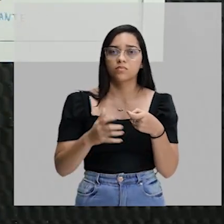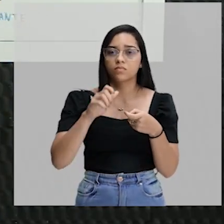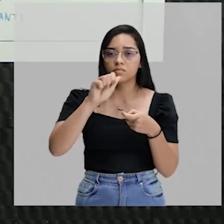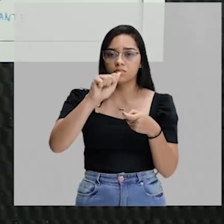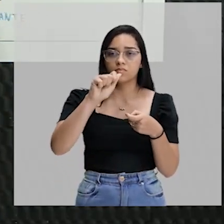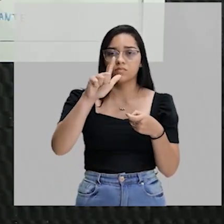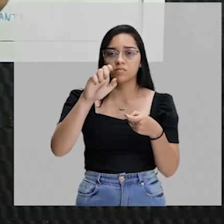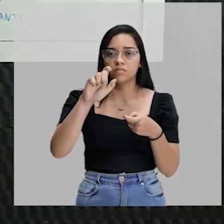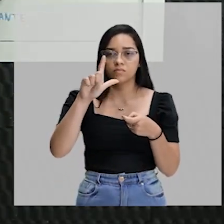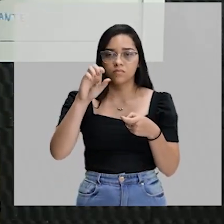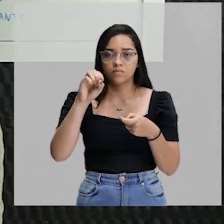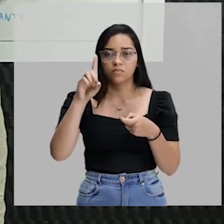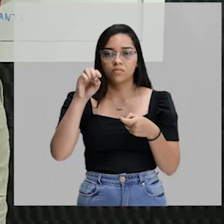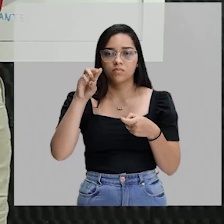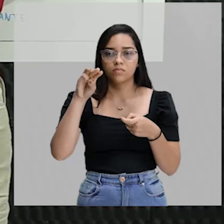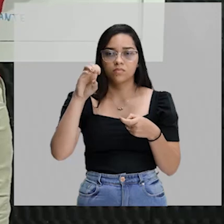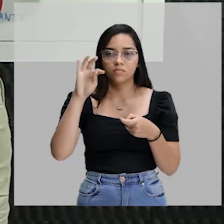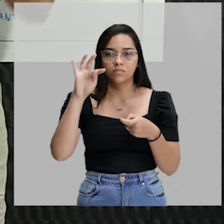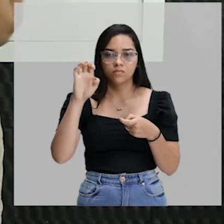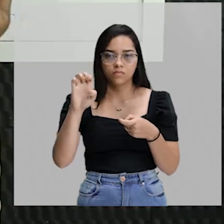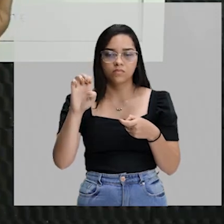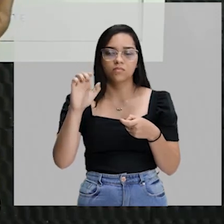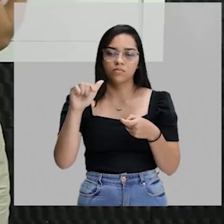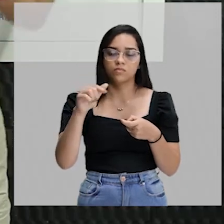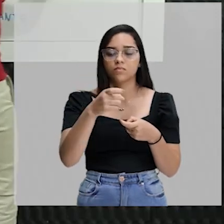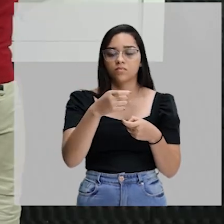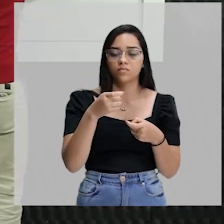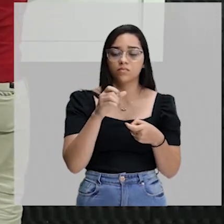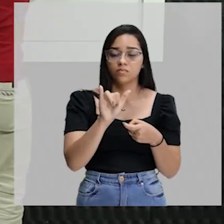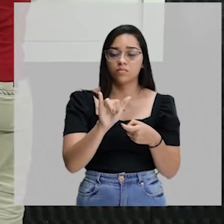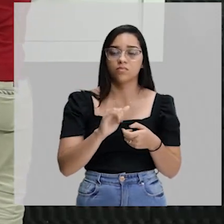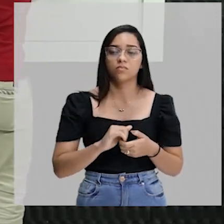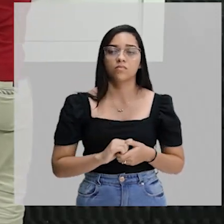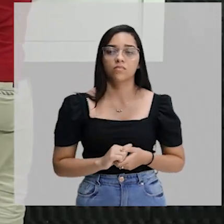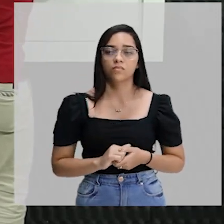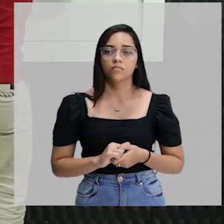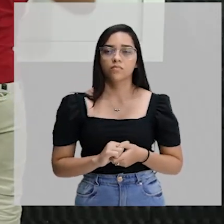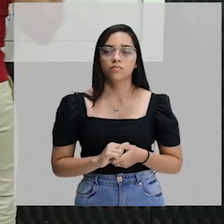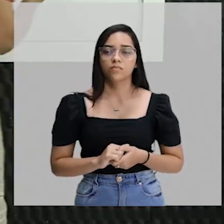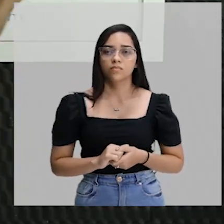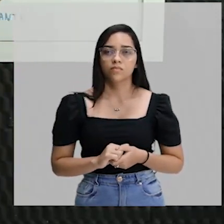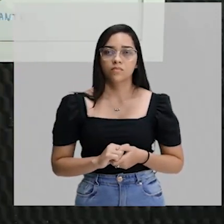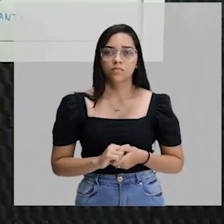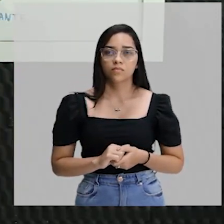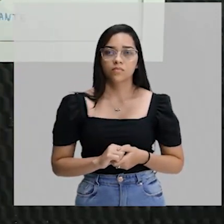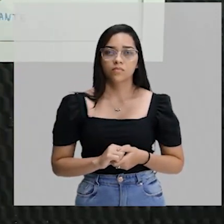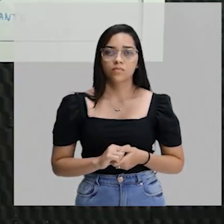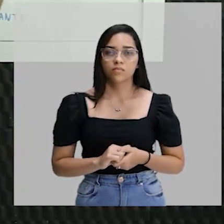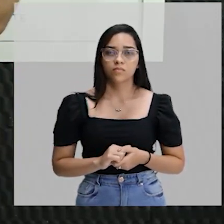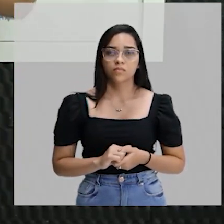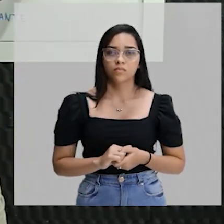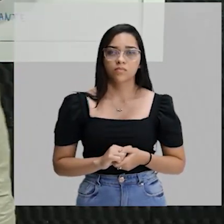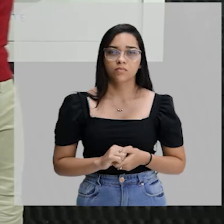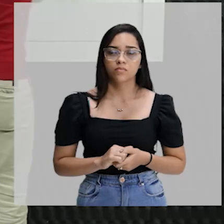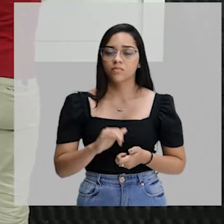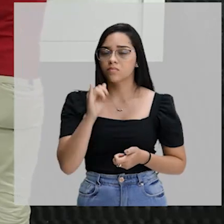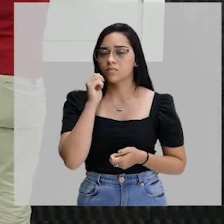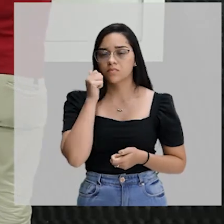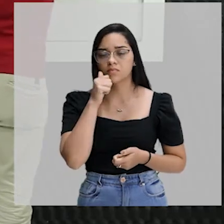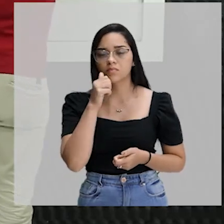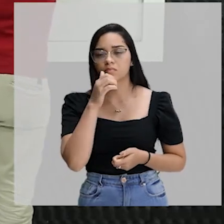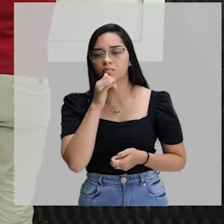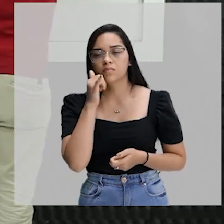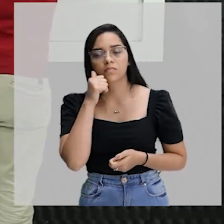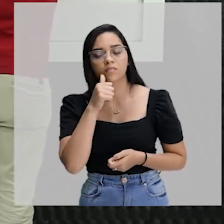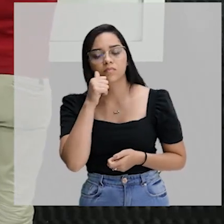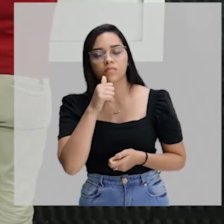alelo dominante, tá? Ele é XY. Ele tá aqui casando com uma mulher, por exemplo, uma mulher que